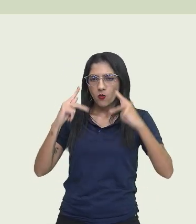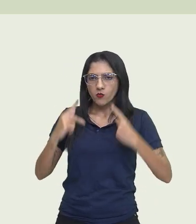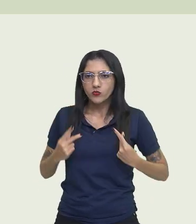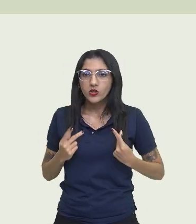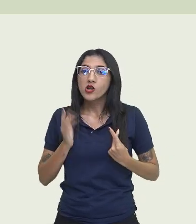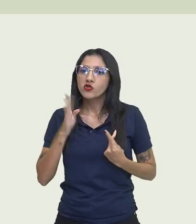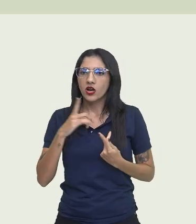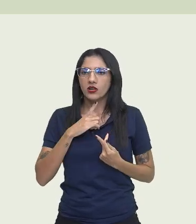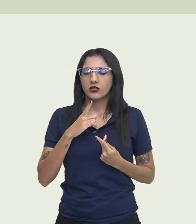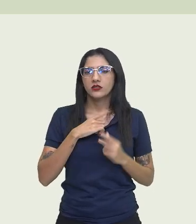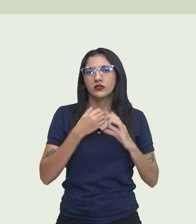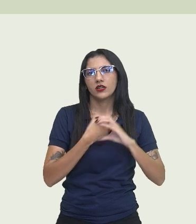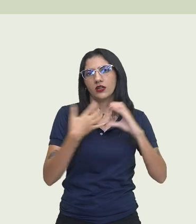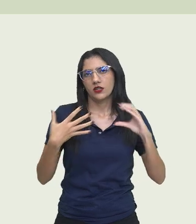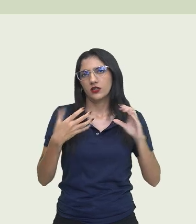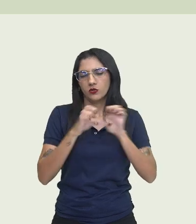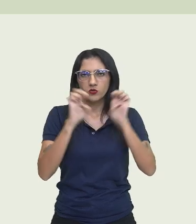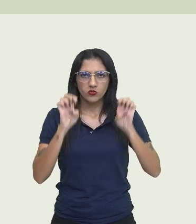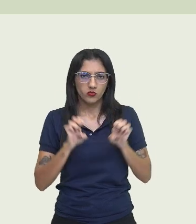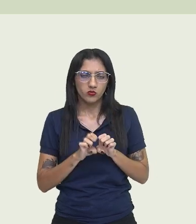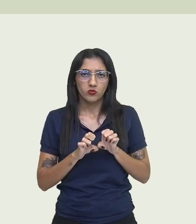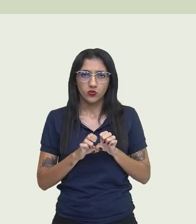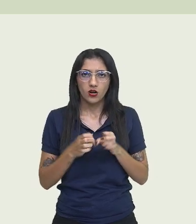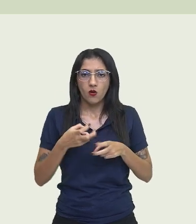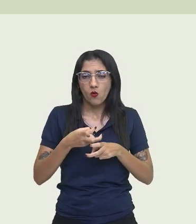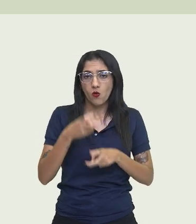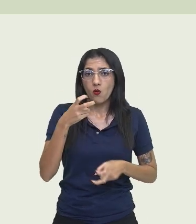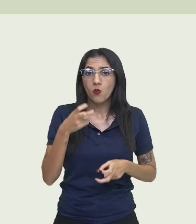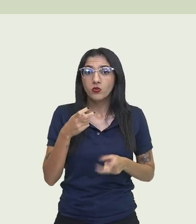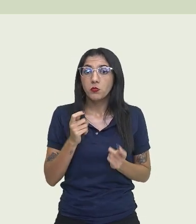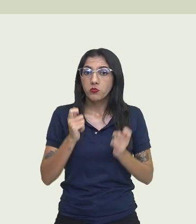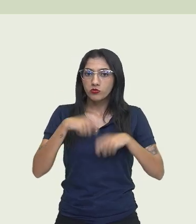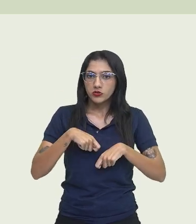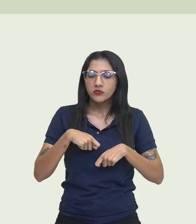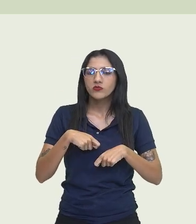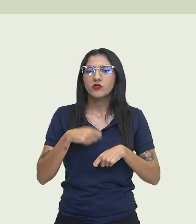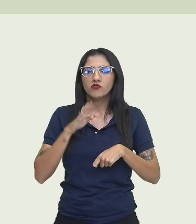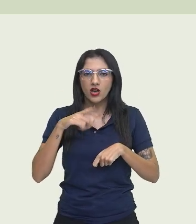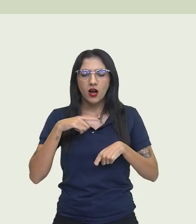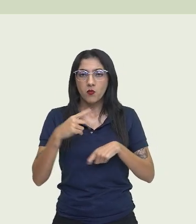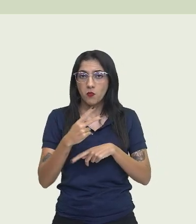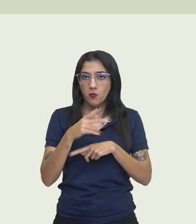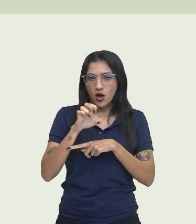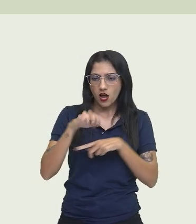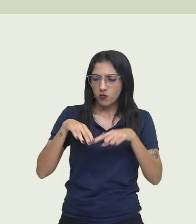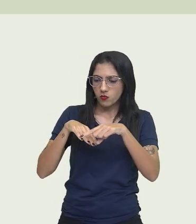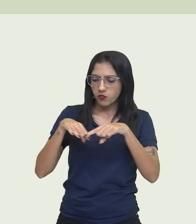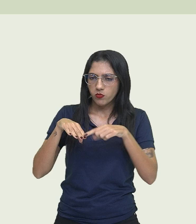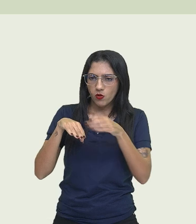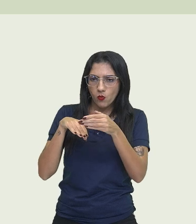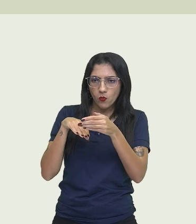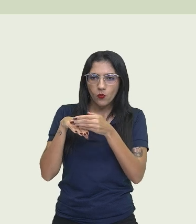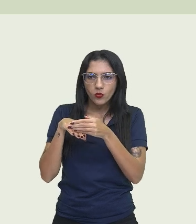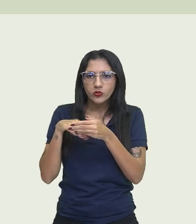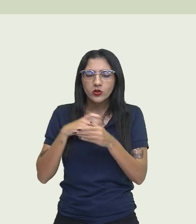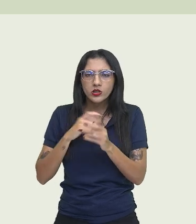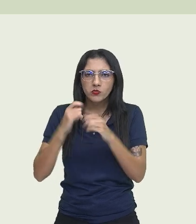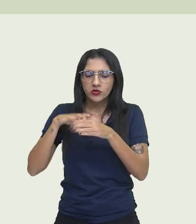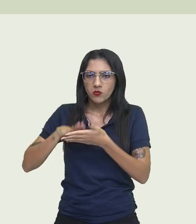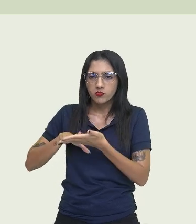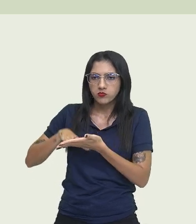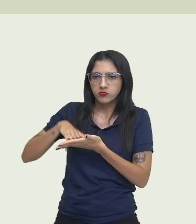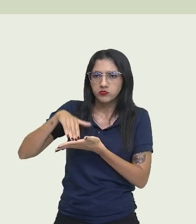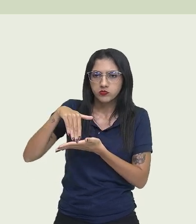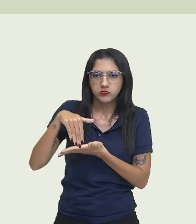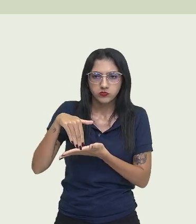apresentava características anatômicas ideais para a corrida. Dedos dos pés mais curtos, que permitiam flexão ao